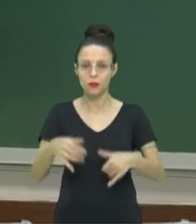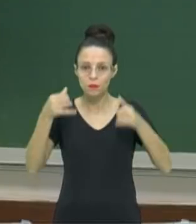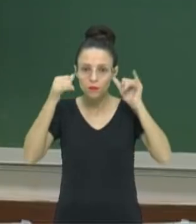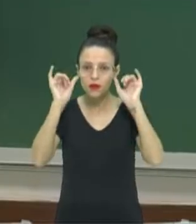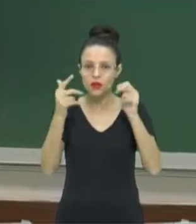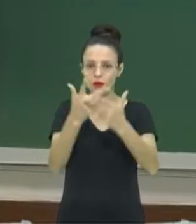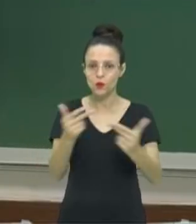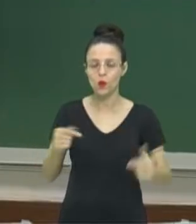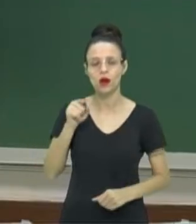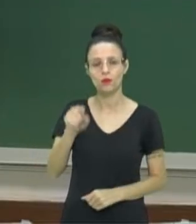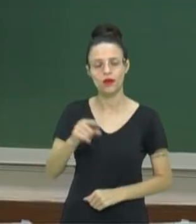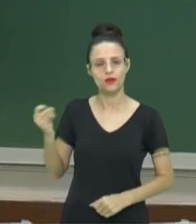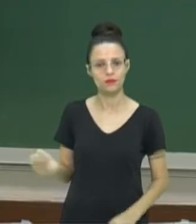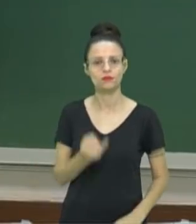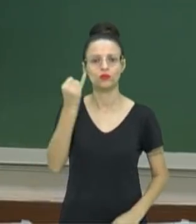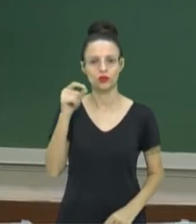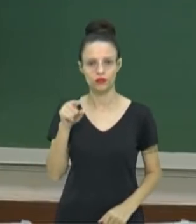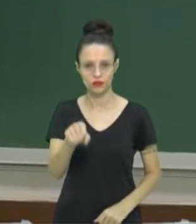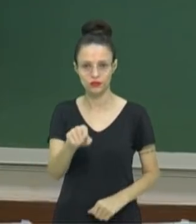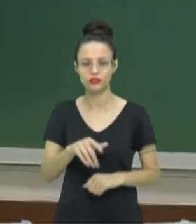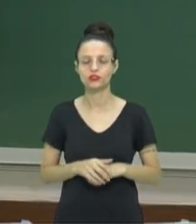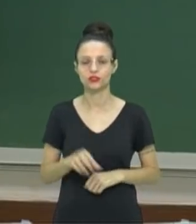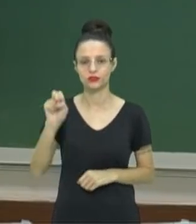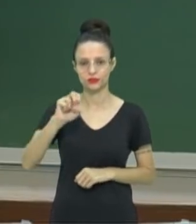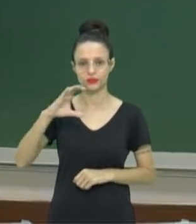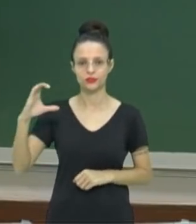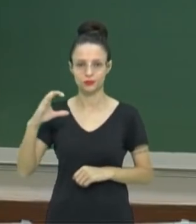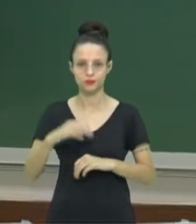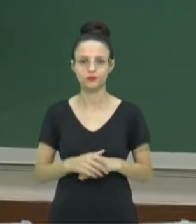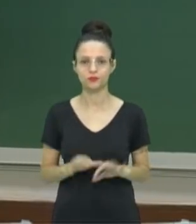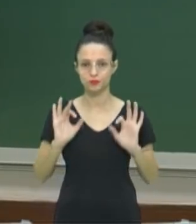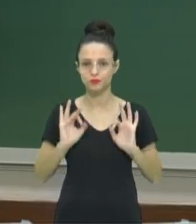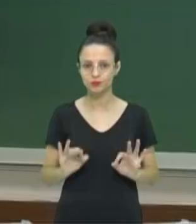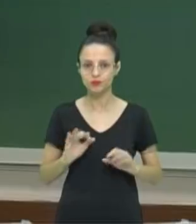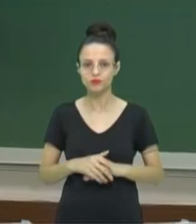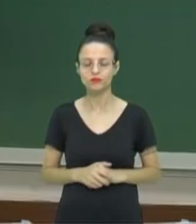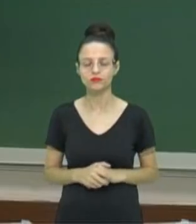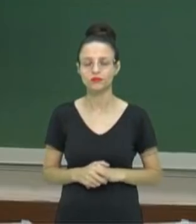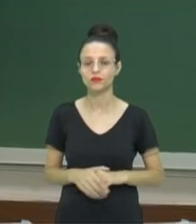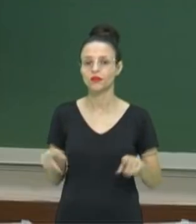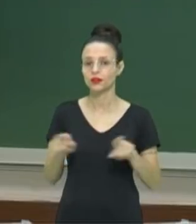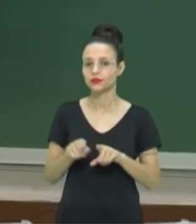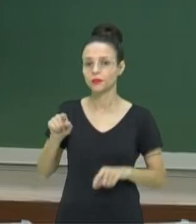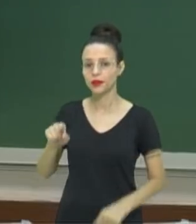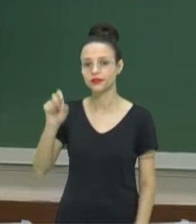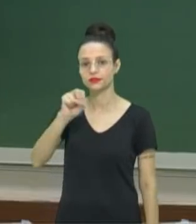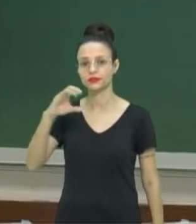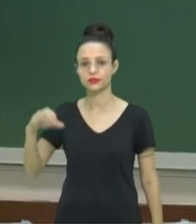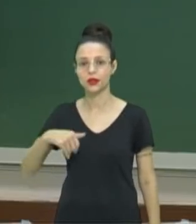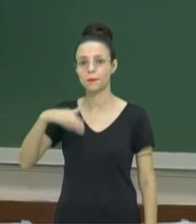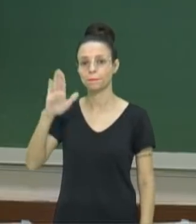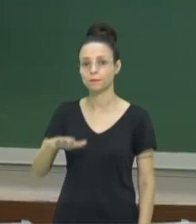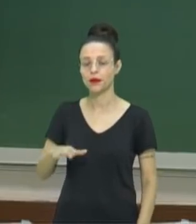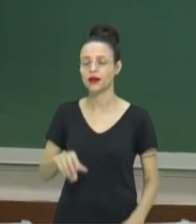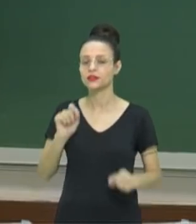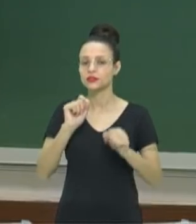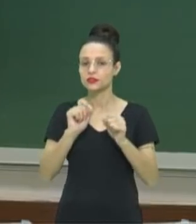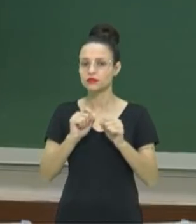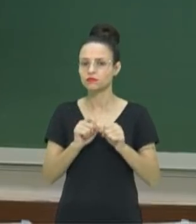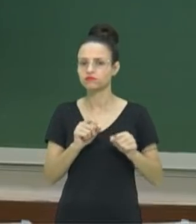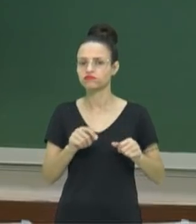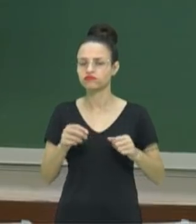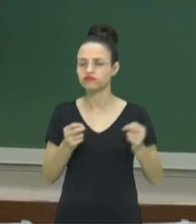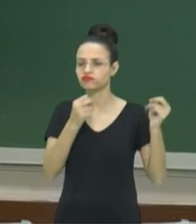duas atividades bem importantes para a economia de Santa Catarina, certo? Um dos maiores produtores de suínos ali do Brasil